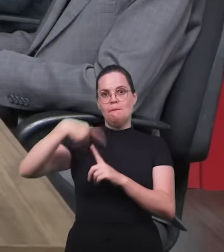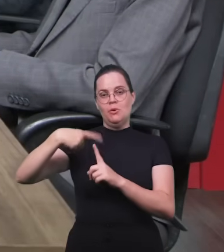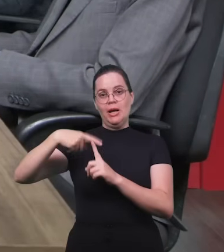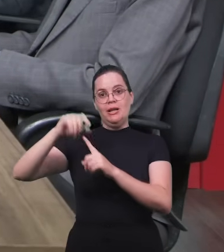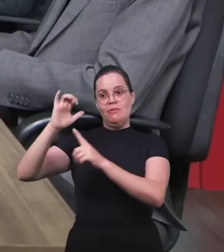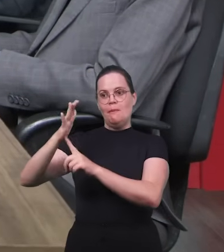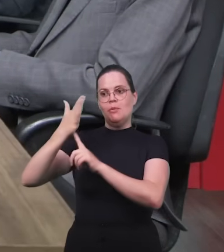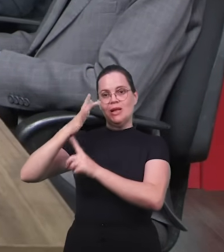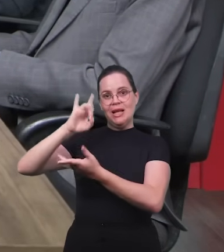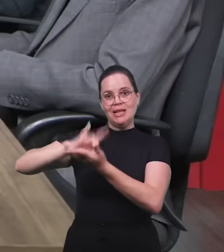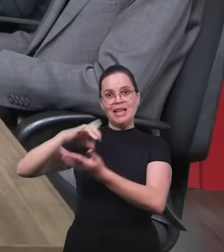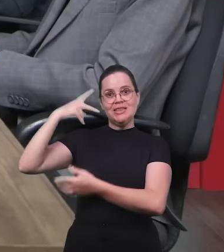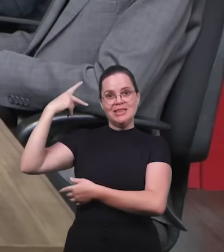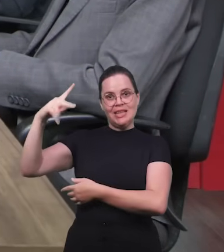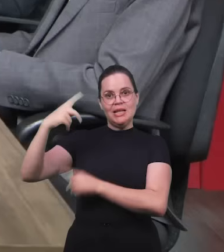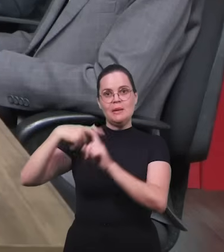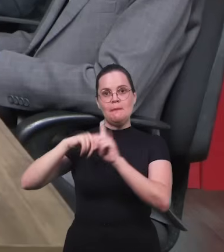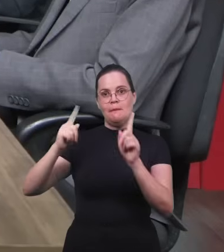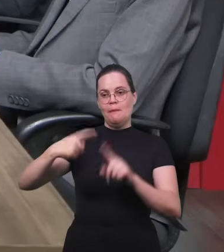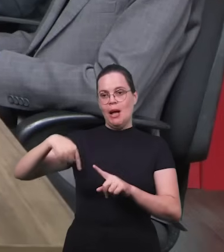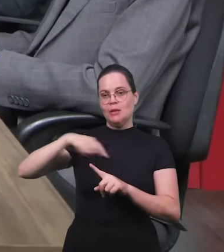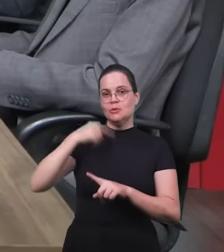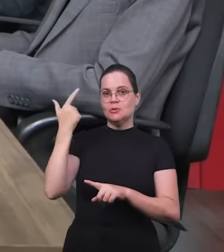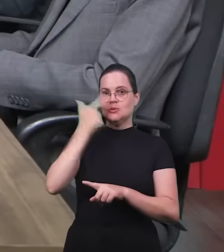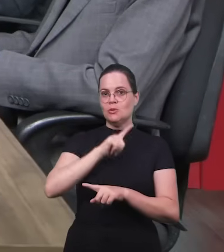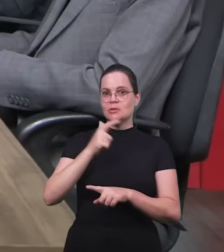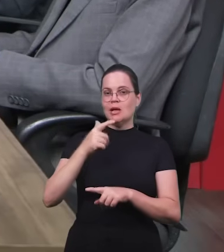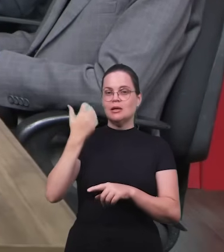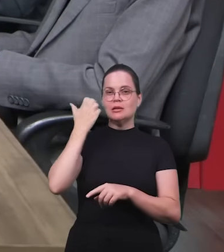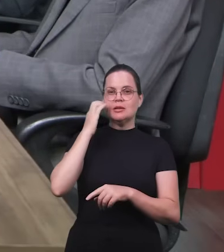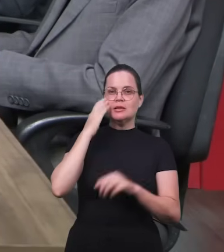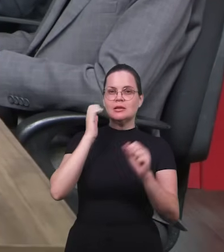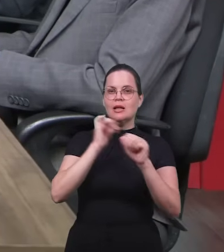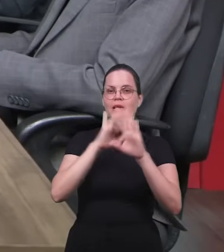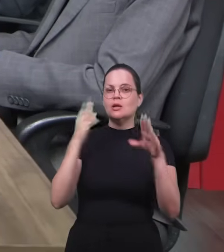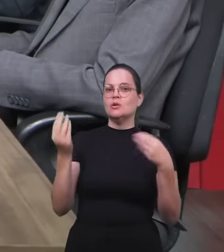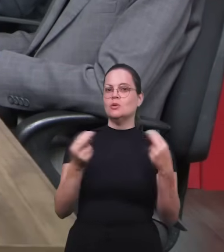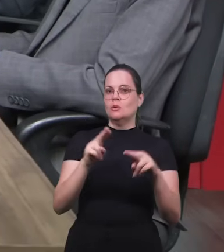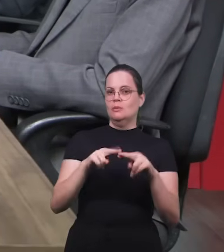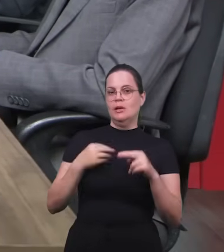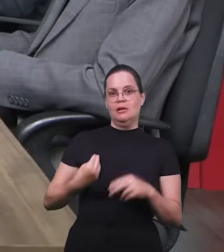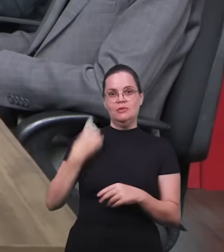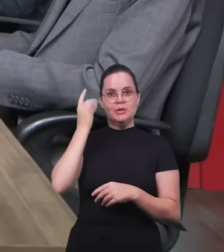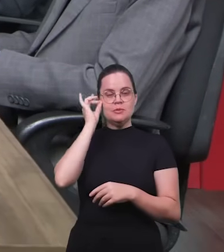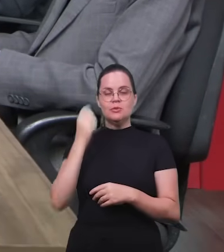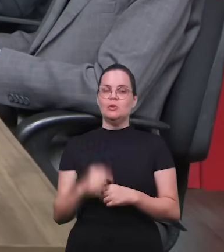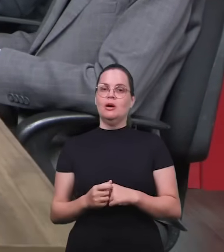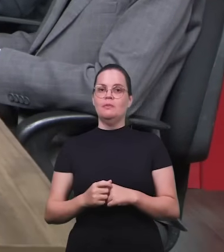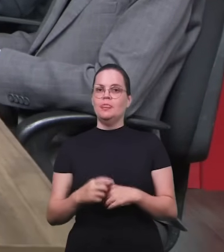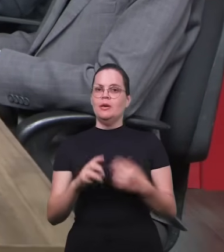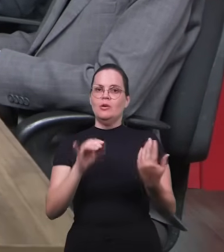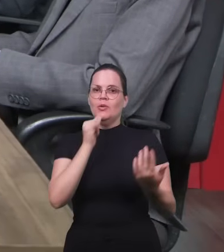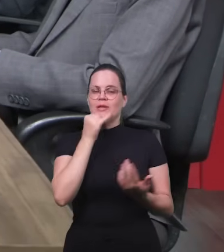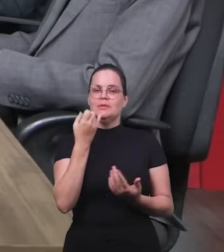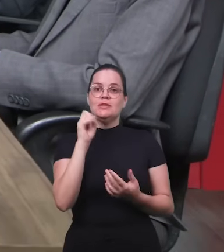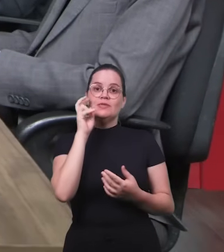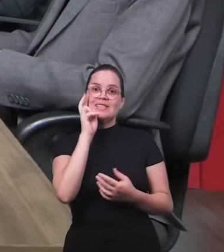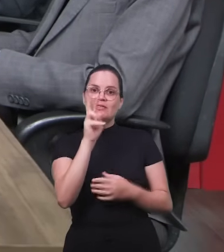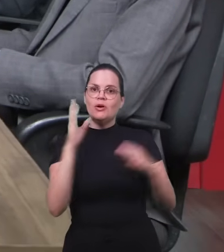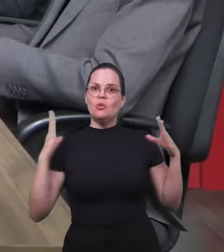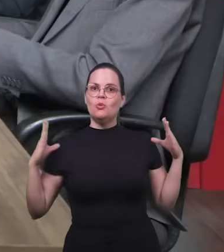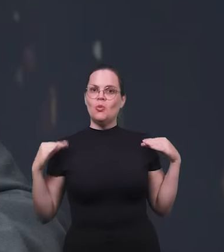podemos enxergar pelos olhos espirituais, que é quando você vê um anjo que está ao seu lado, que está te dando ali um auxílio, que